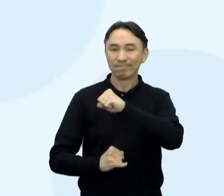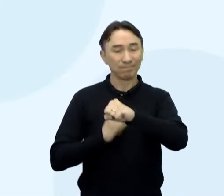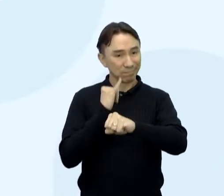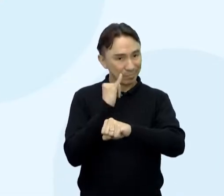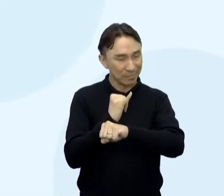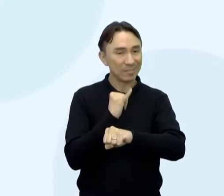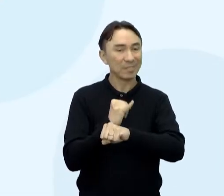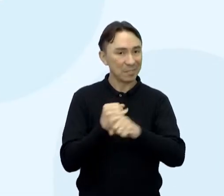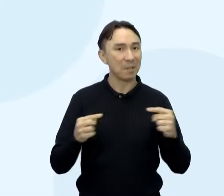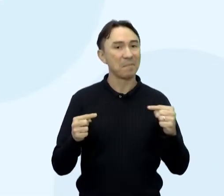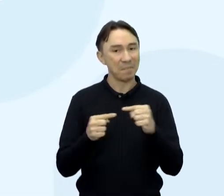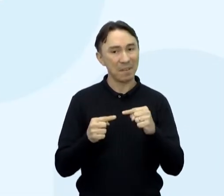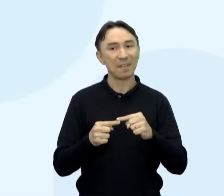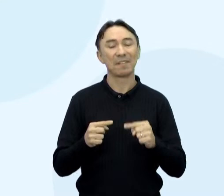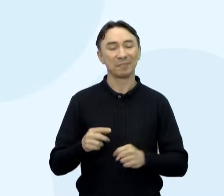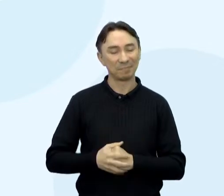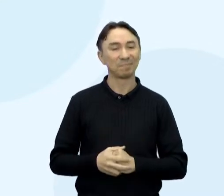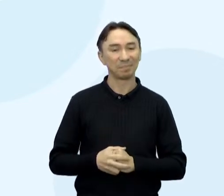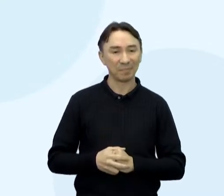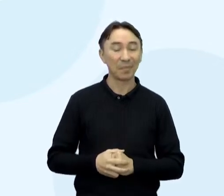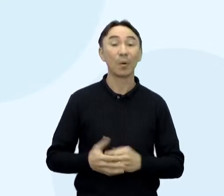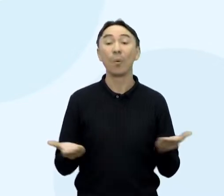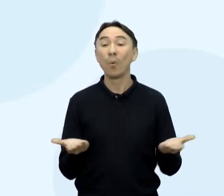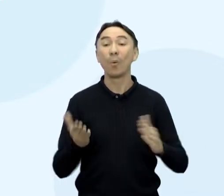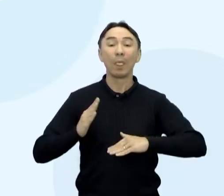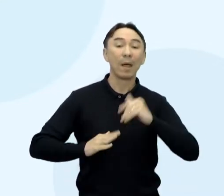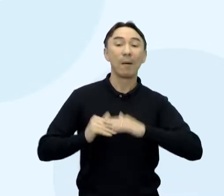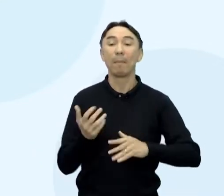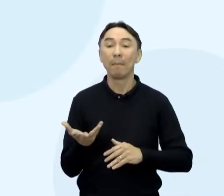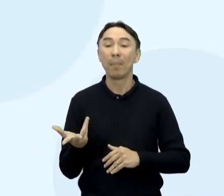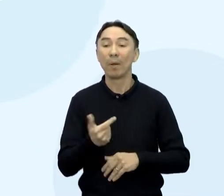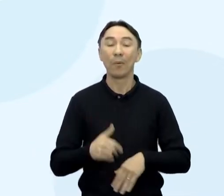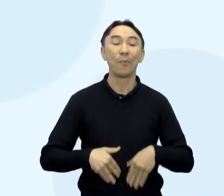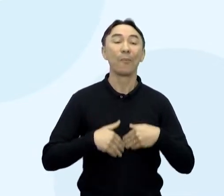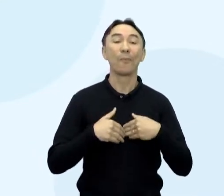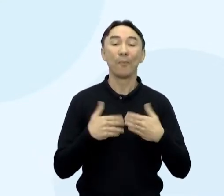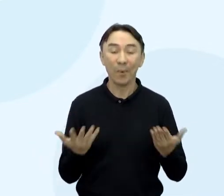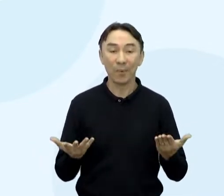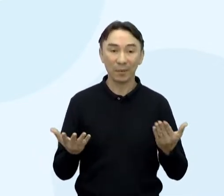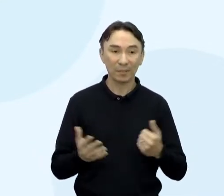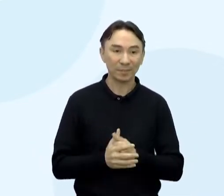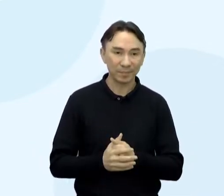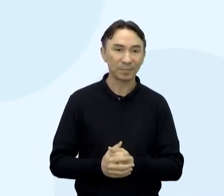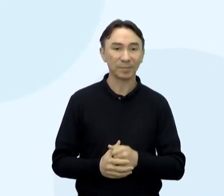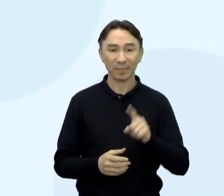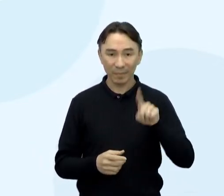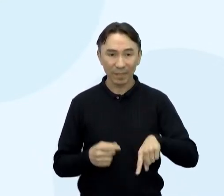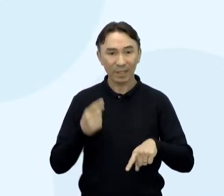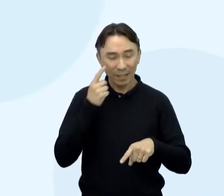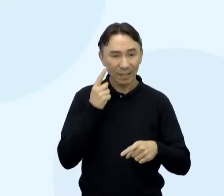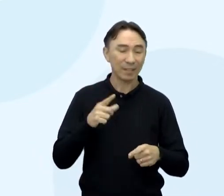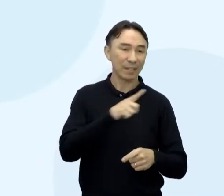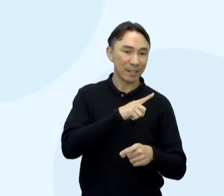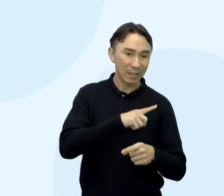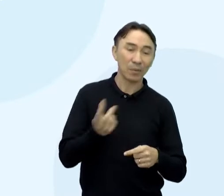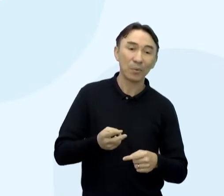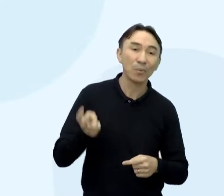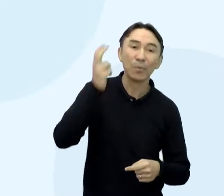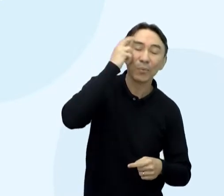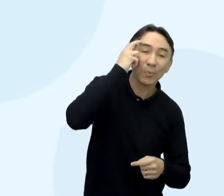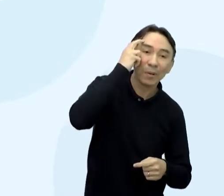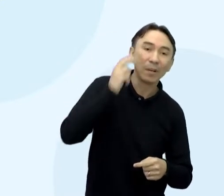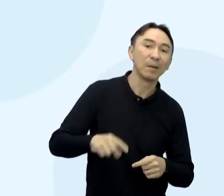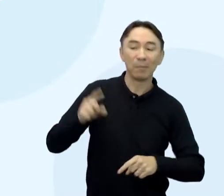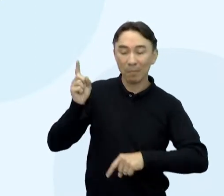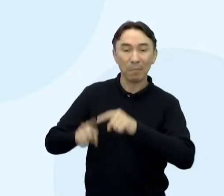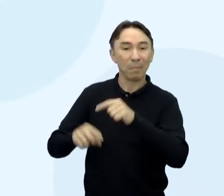habilidade específica que a gente vai trabalhar vai ser analisar objetos e vestígios da cultura material e imaterial,